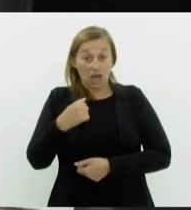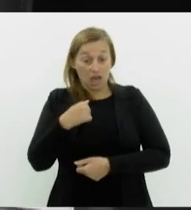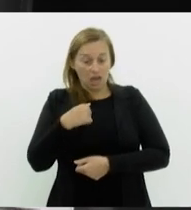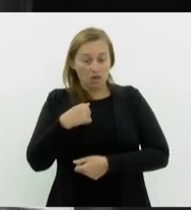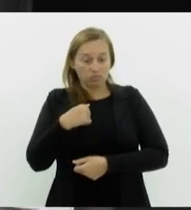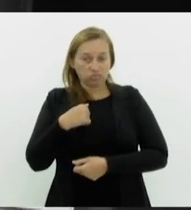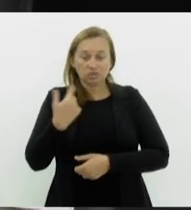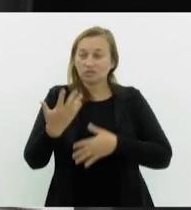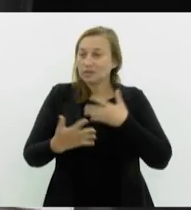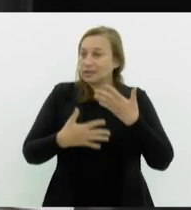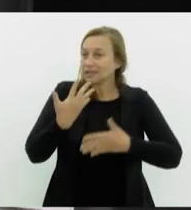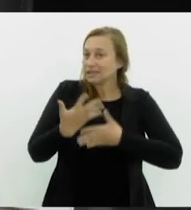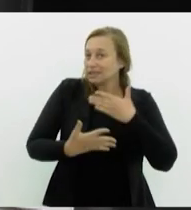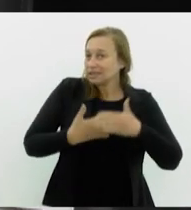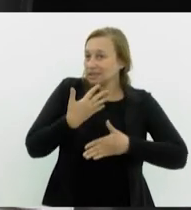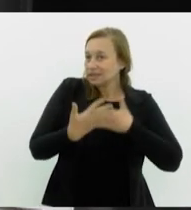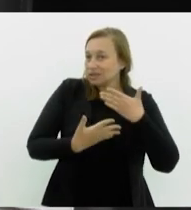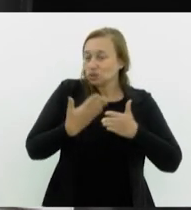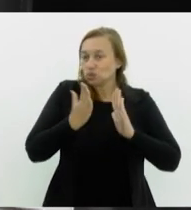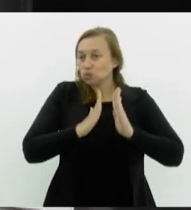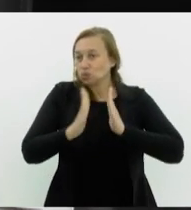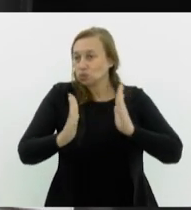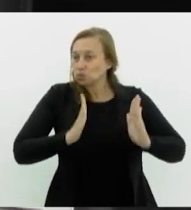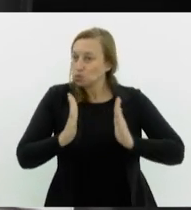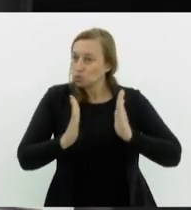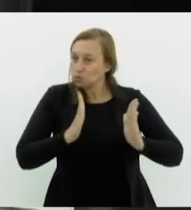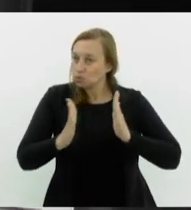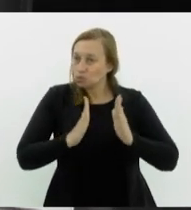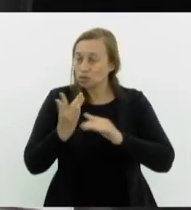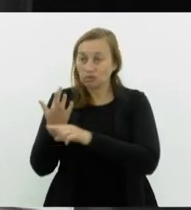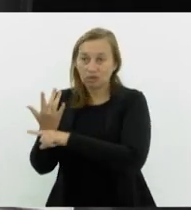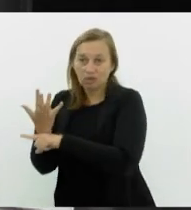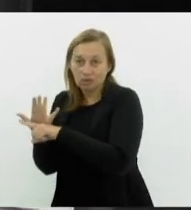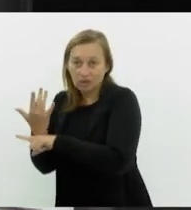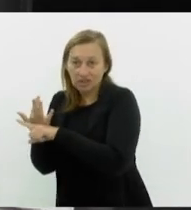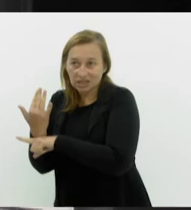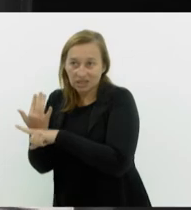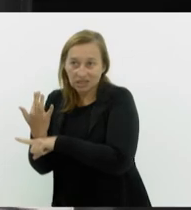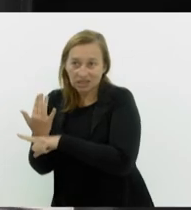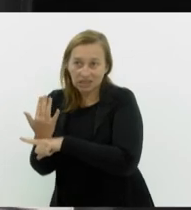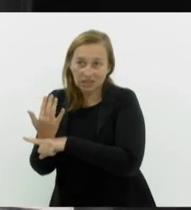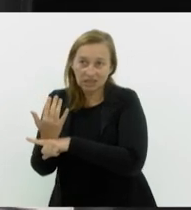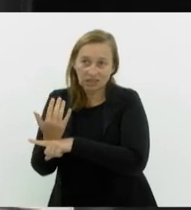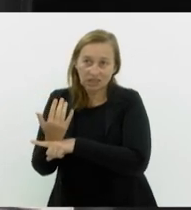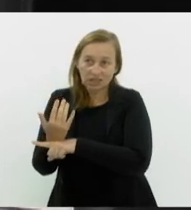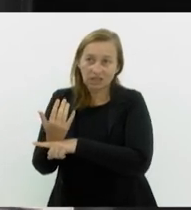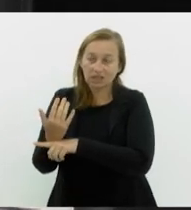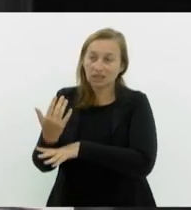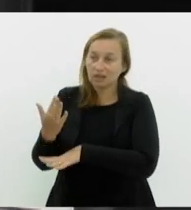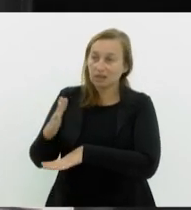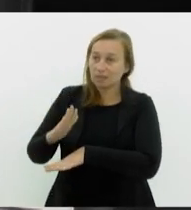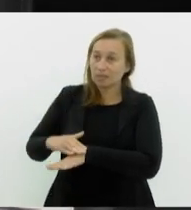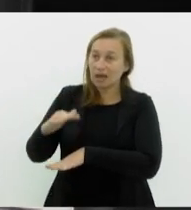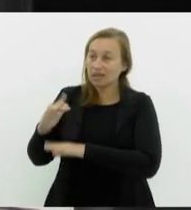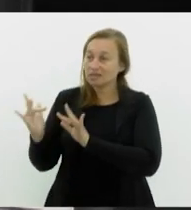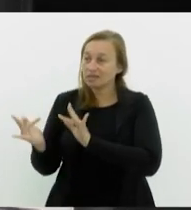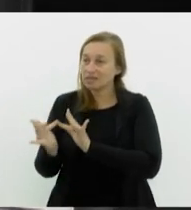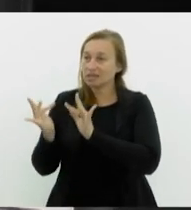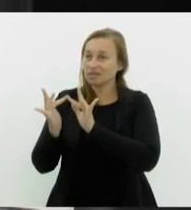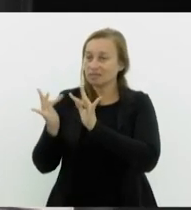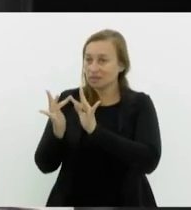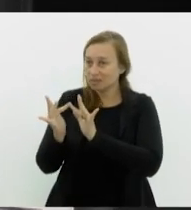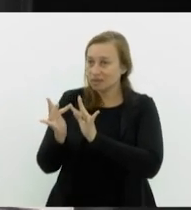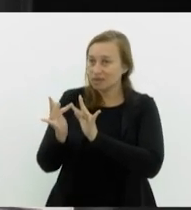o prazer, do período da UERJ, de desfrutar mais da companhia do jogador